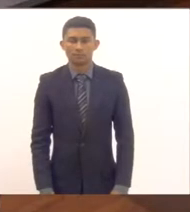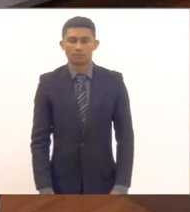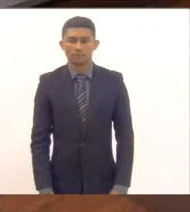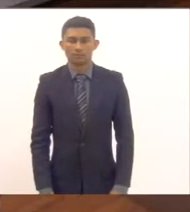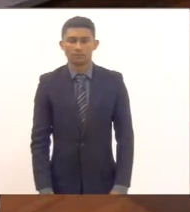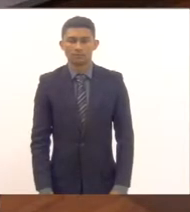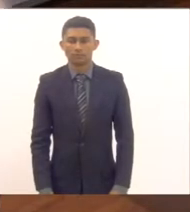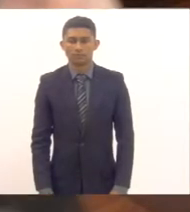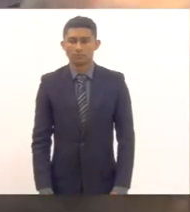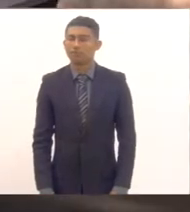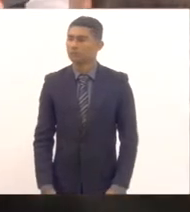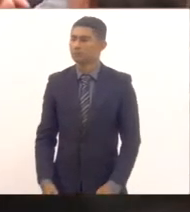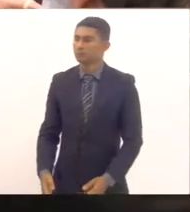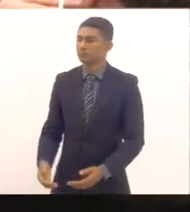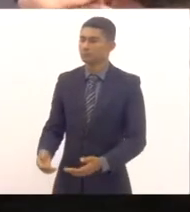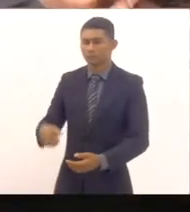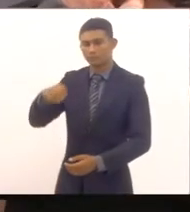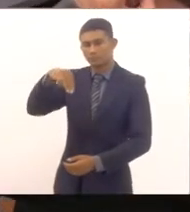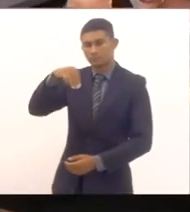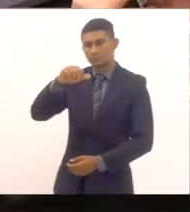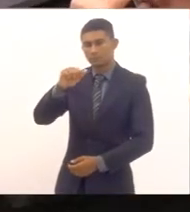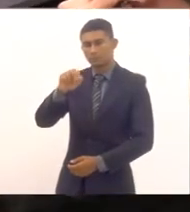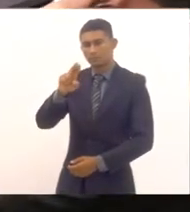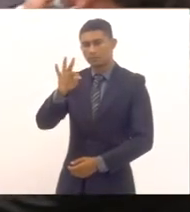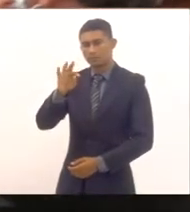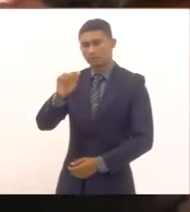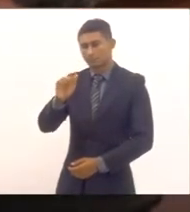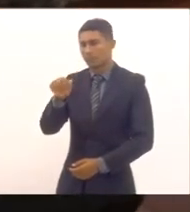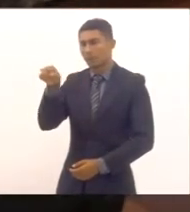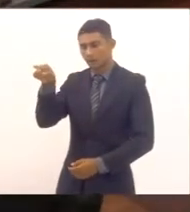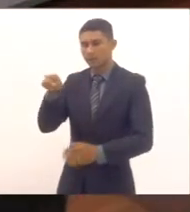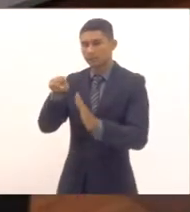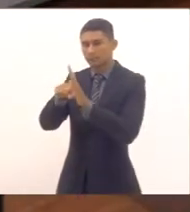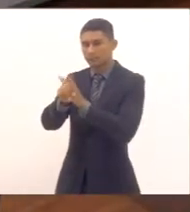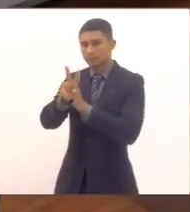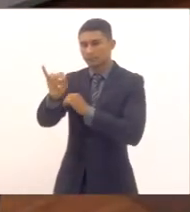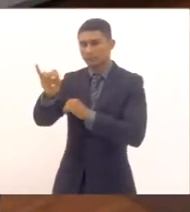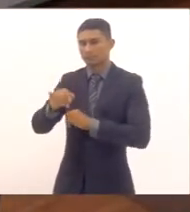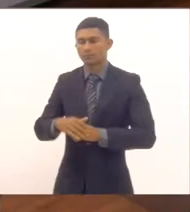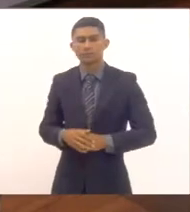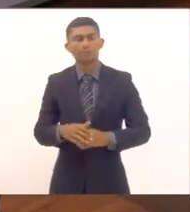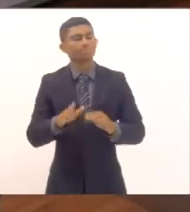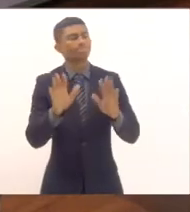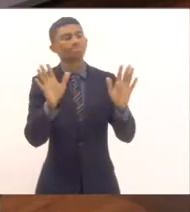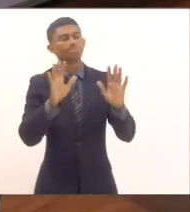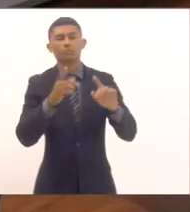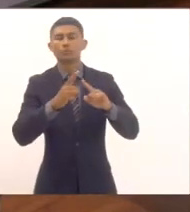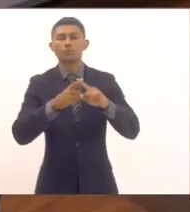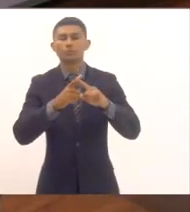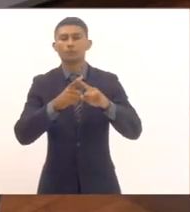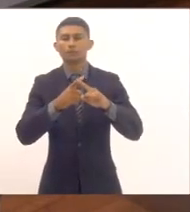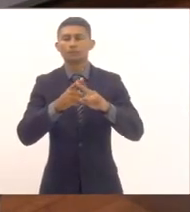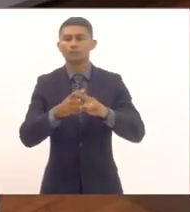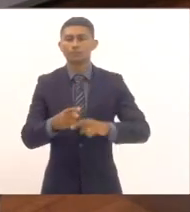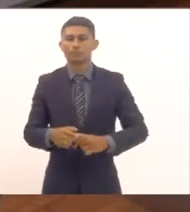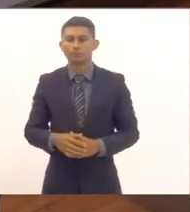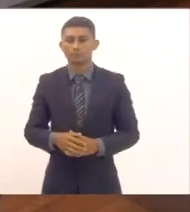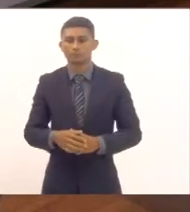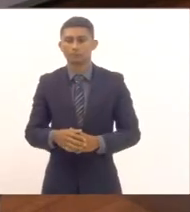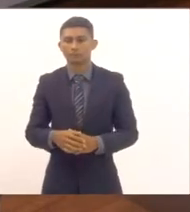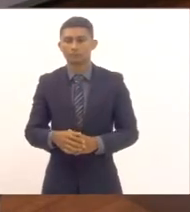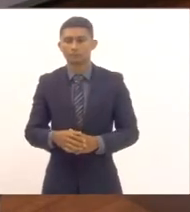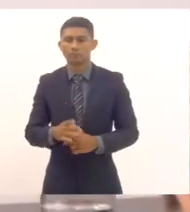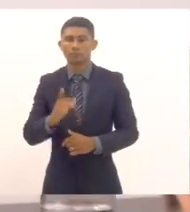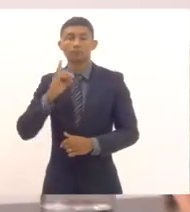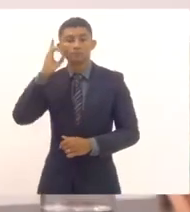loja pode ser capital da Marta Rocha pediu que elaborasse a pergunta não é só porque tenente-coronel